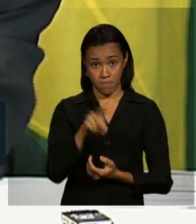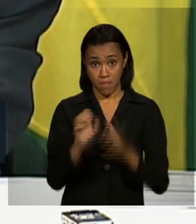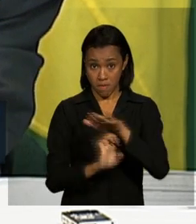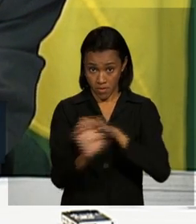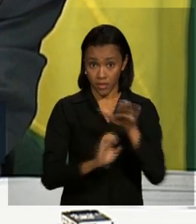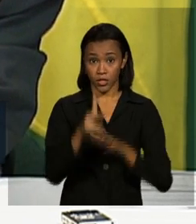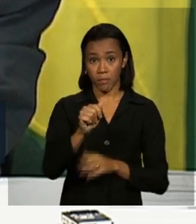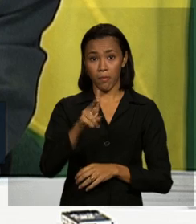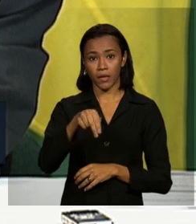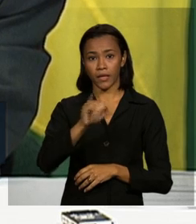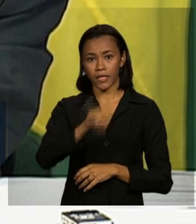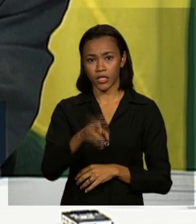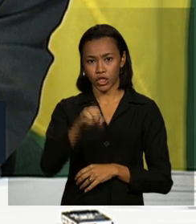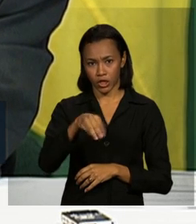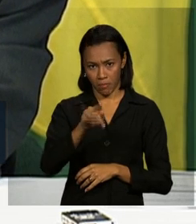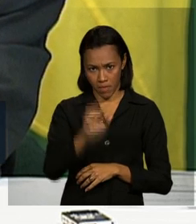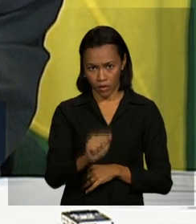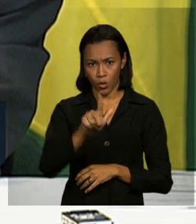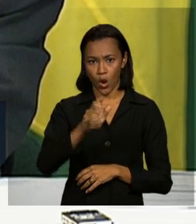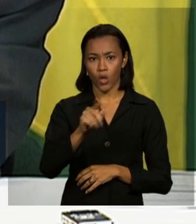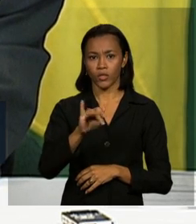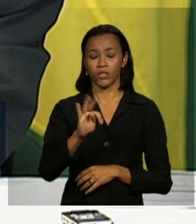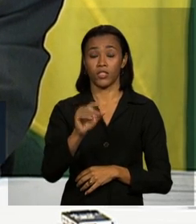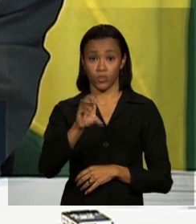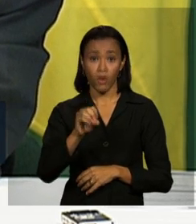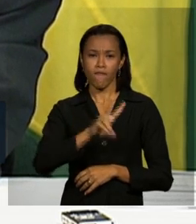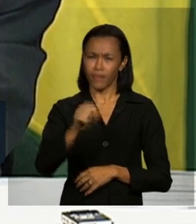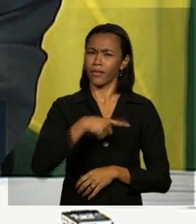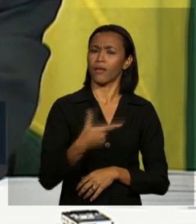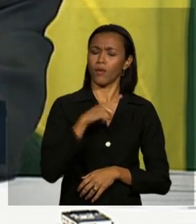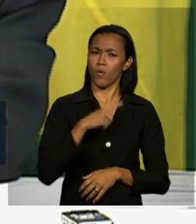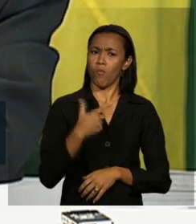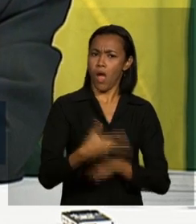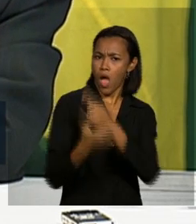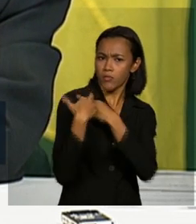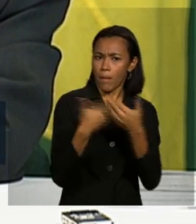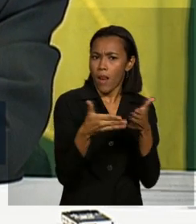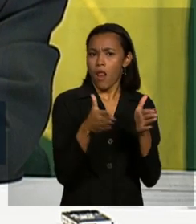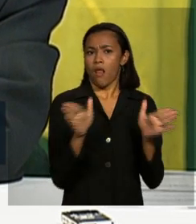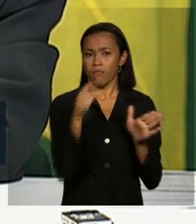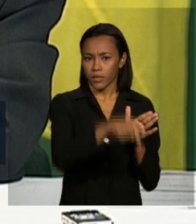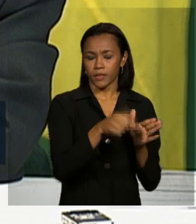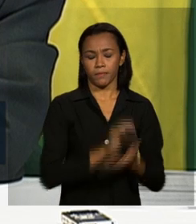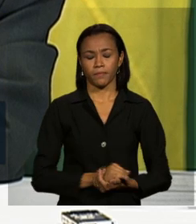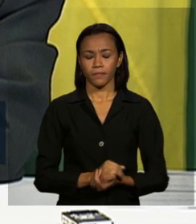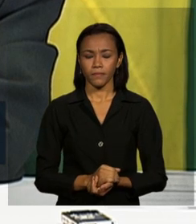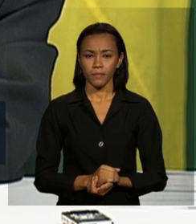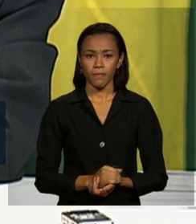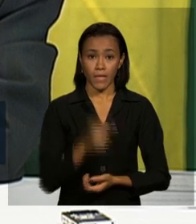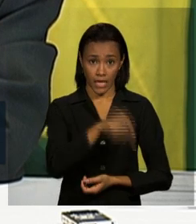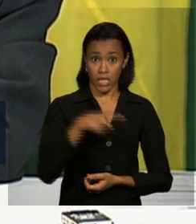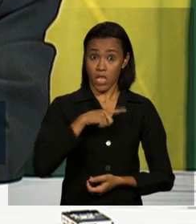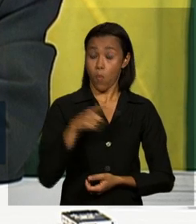logística de transporte E terá um escopo de responsabilidade ampliado nesse escopo de